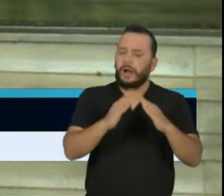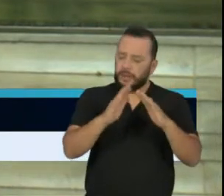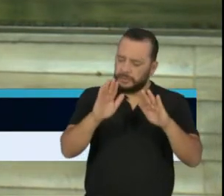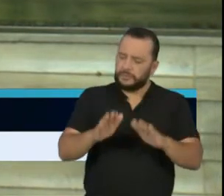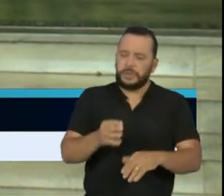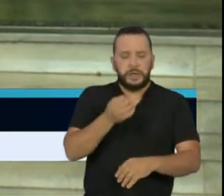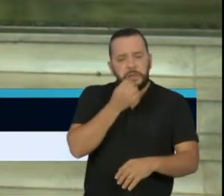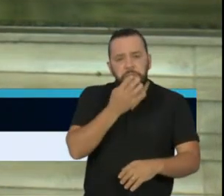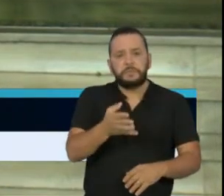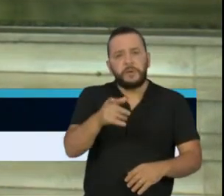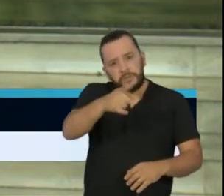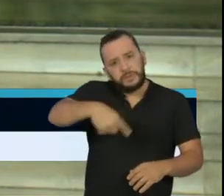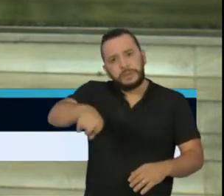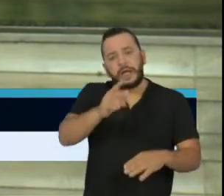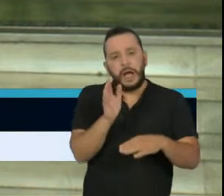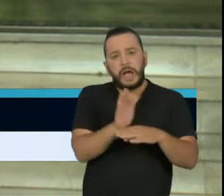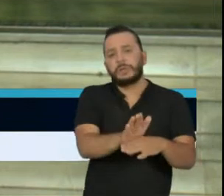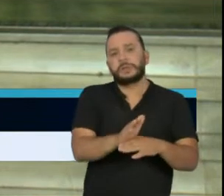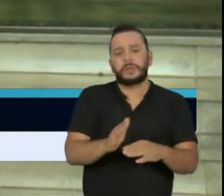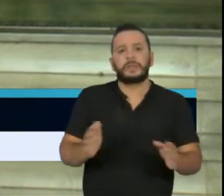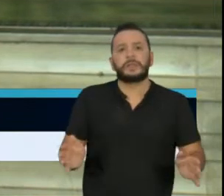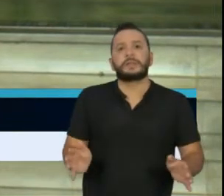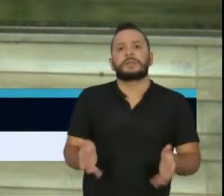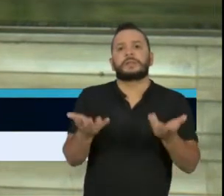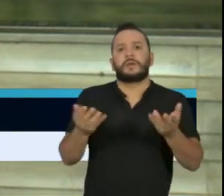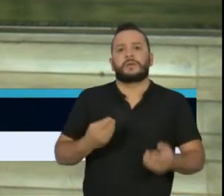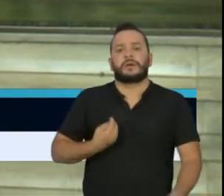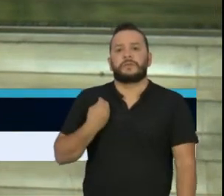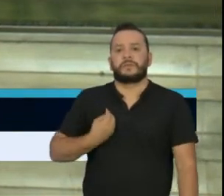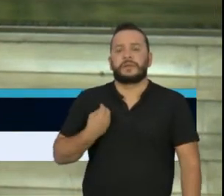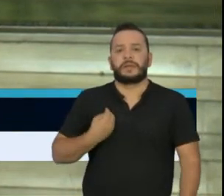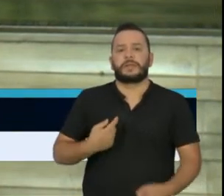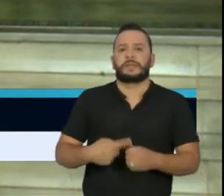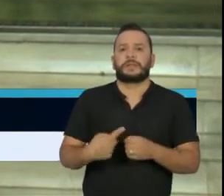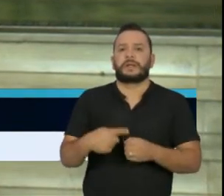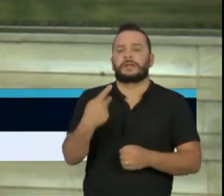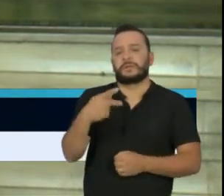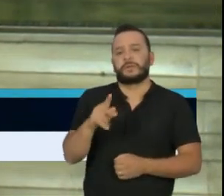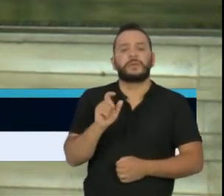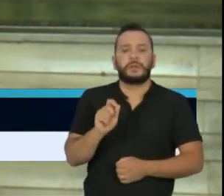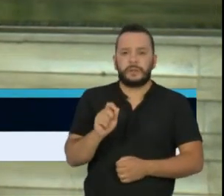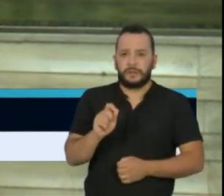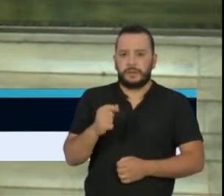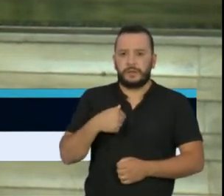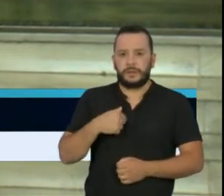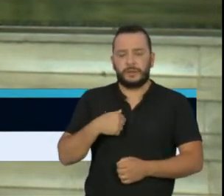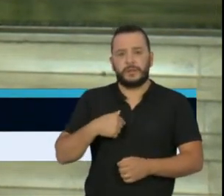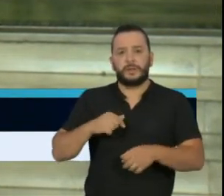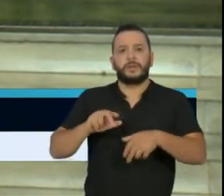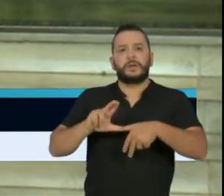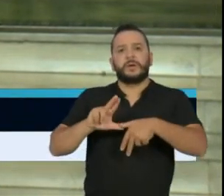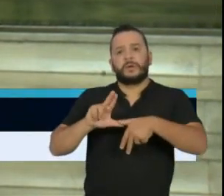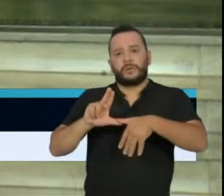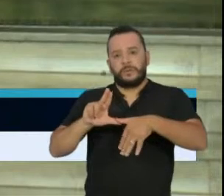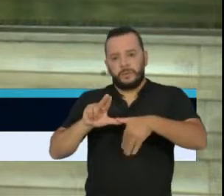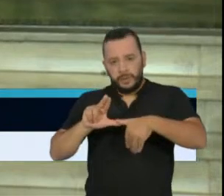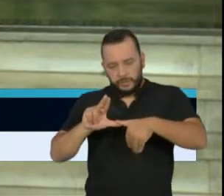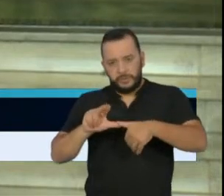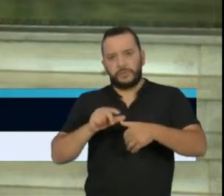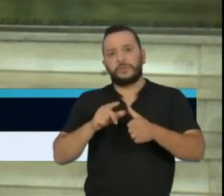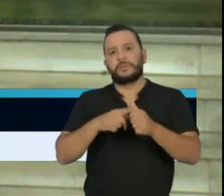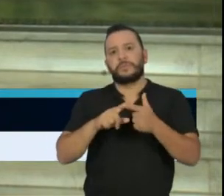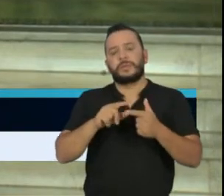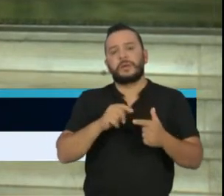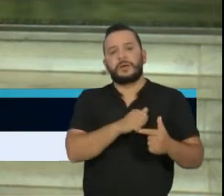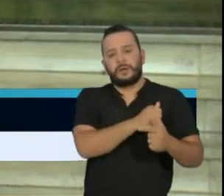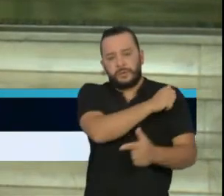as suas vidas e as vidas de outras pessoas nas suas cidades. São elas Ubatuba, Cruzeiro, Bebedouro